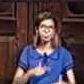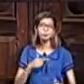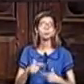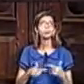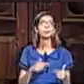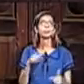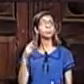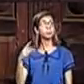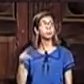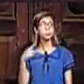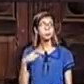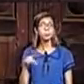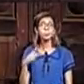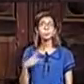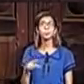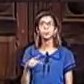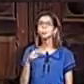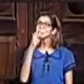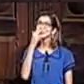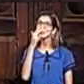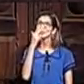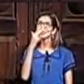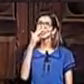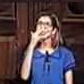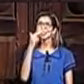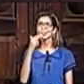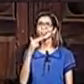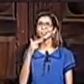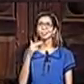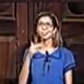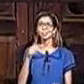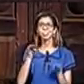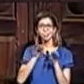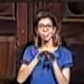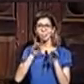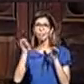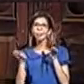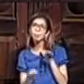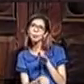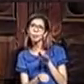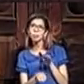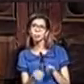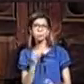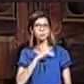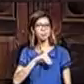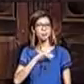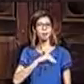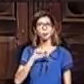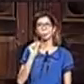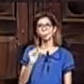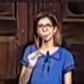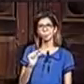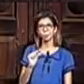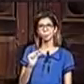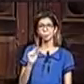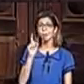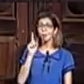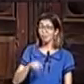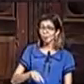que está na parte de baixo do orçamento, da folha de pagamento.